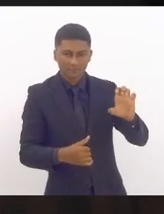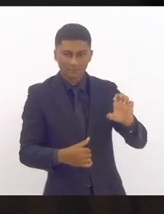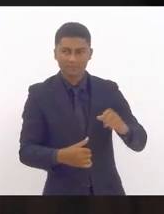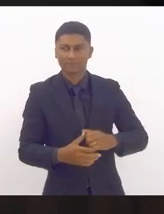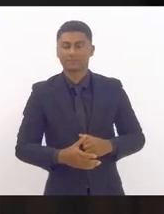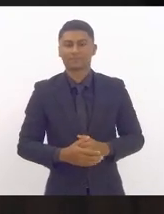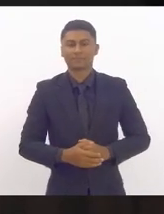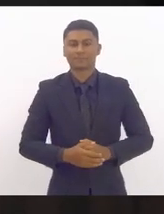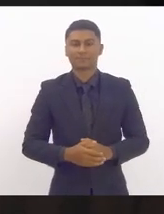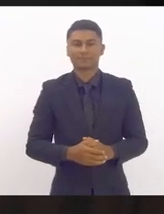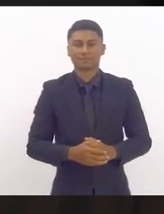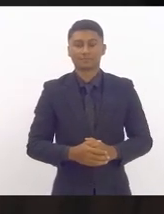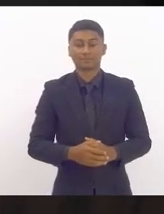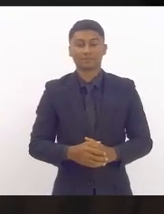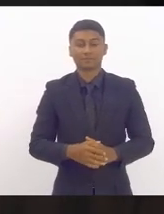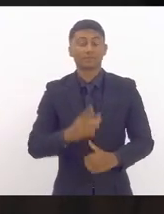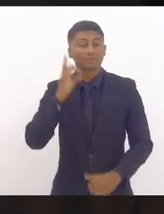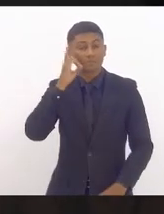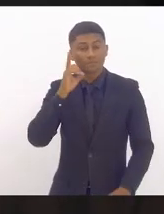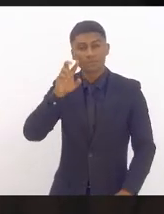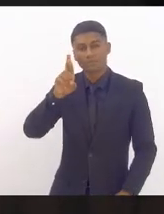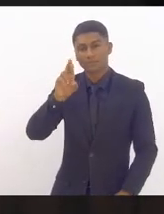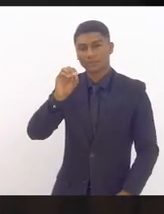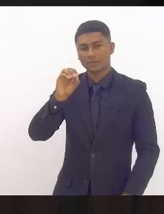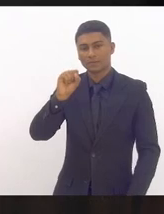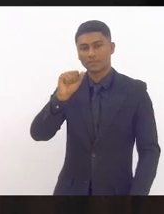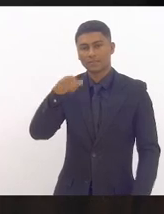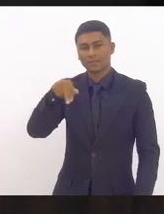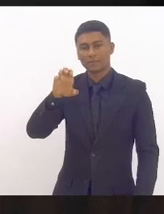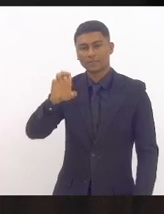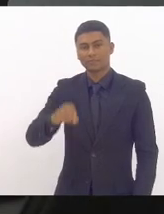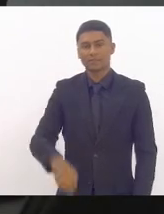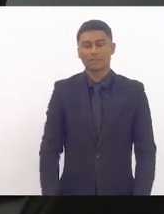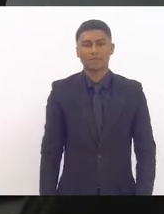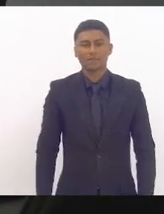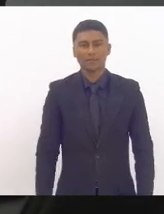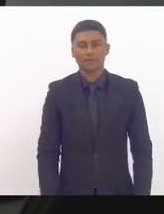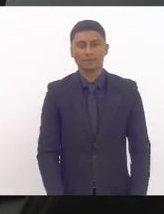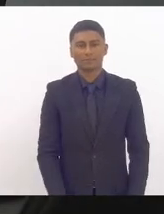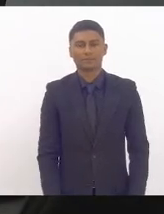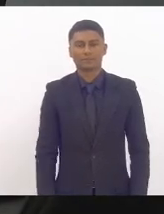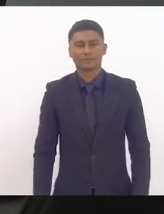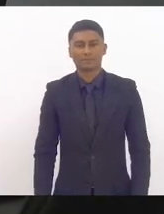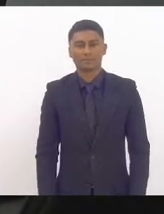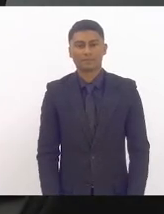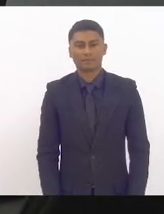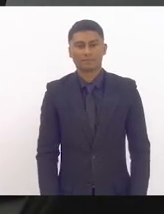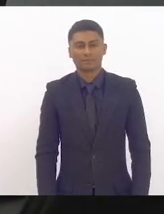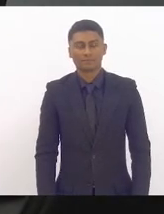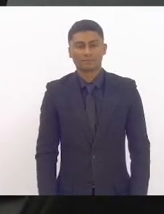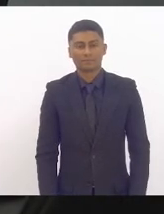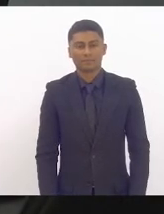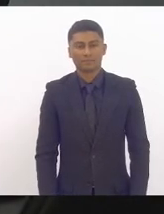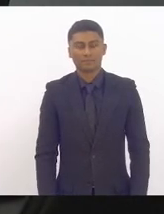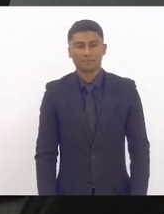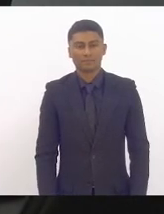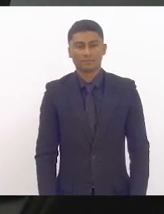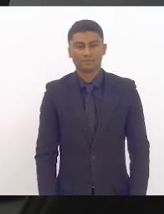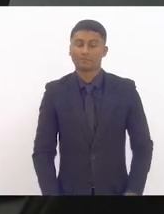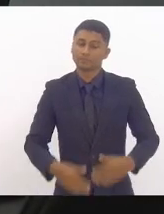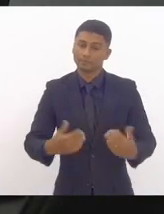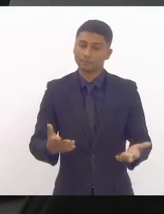Mota. Deputada Rosane Félix. Deputada Rosane Félix.